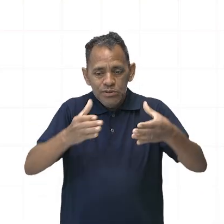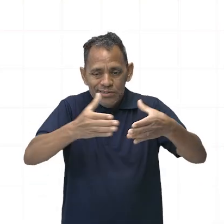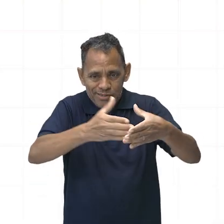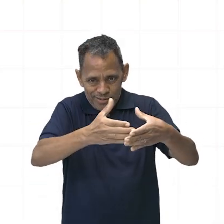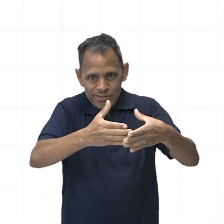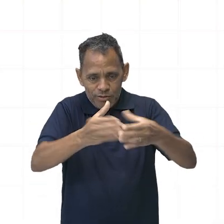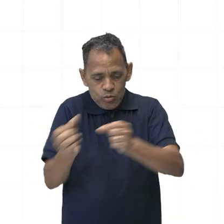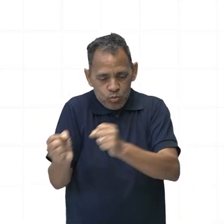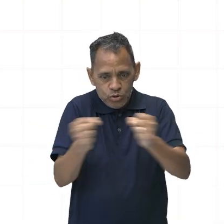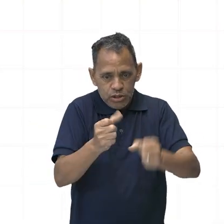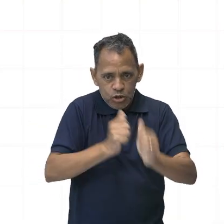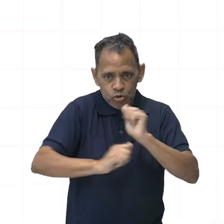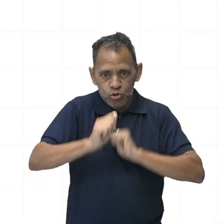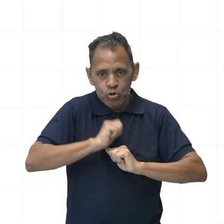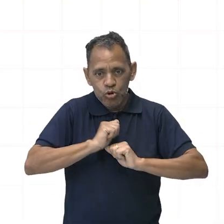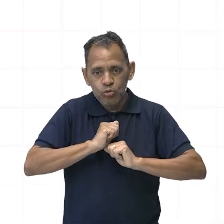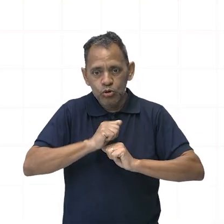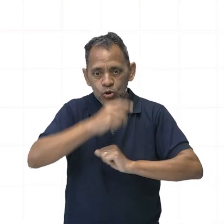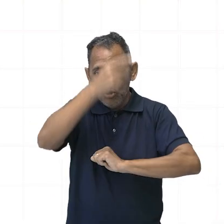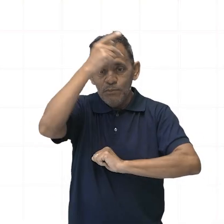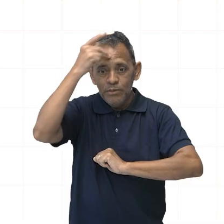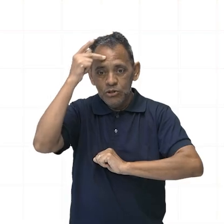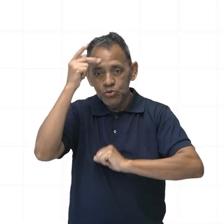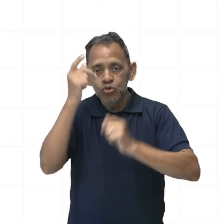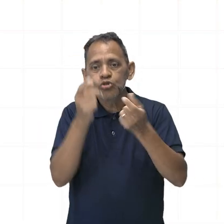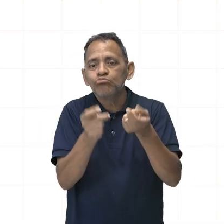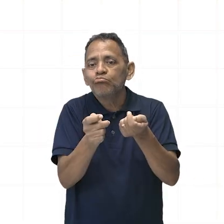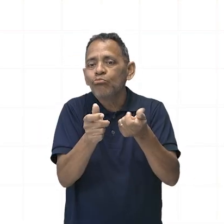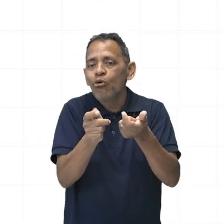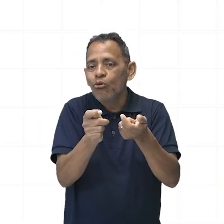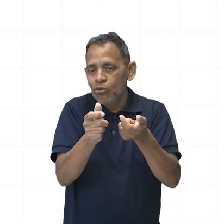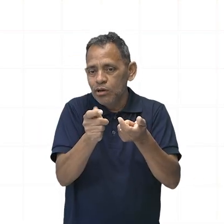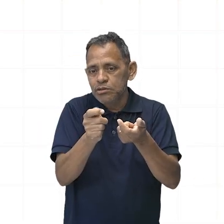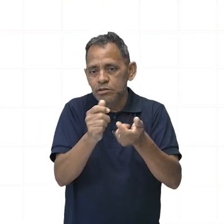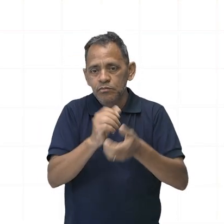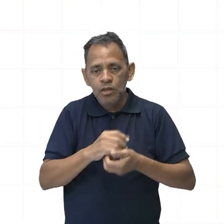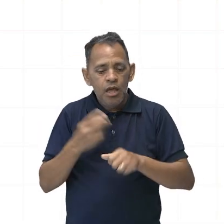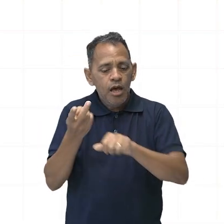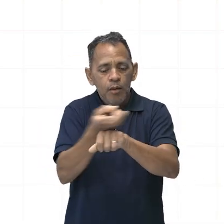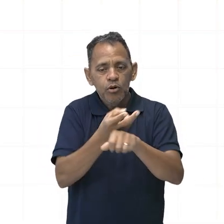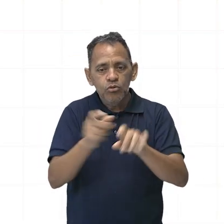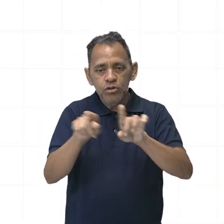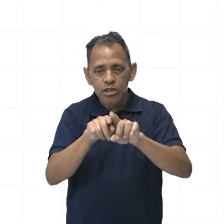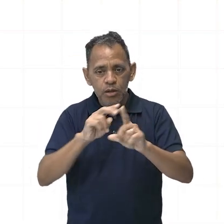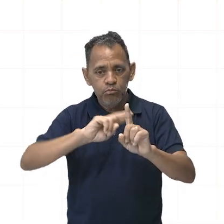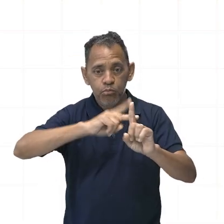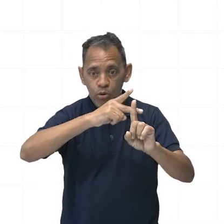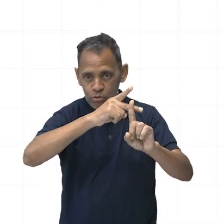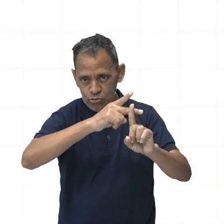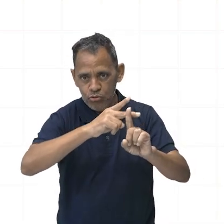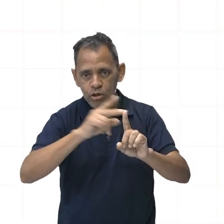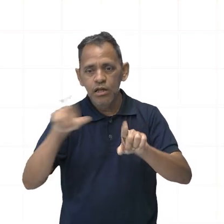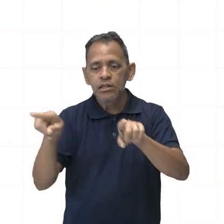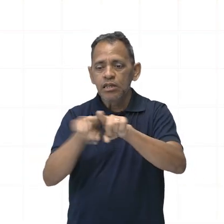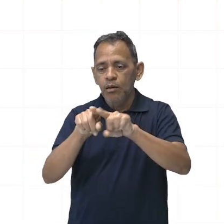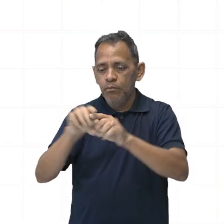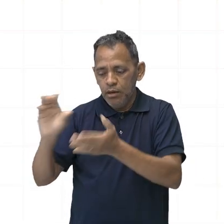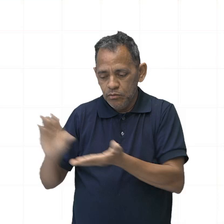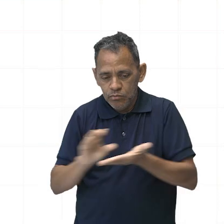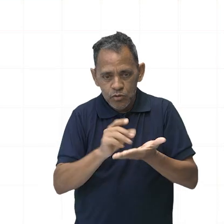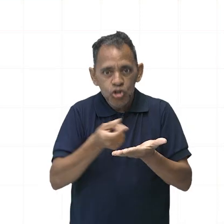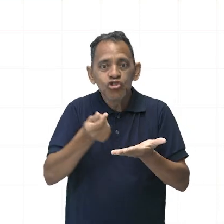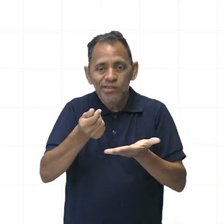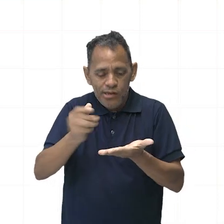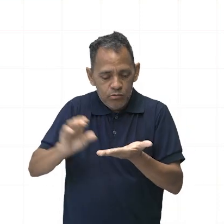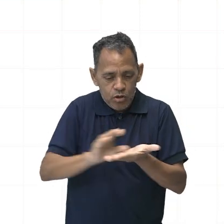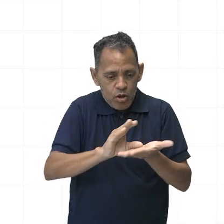poder econômico, né? Onde aí vai ter a sua busca por lucro e também a acumulação de capital,